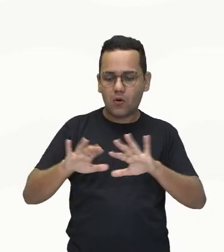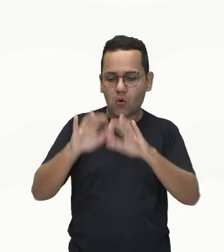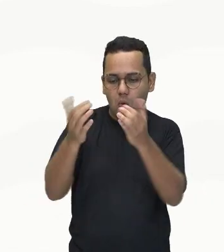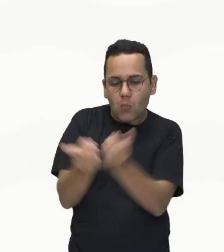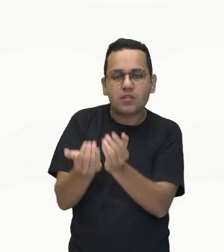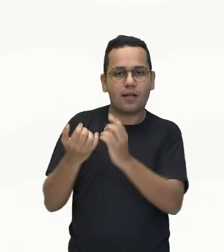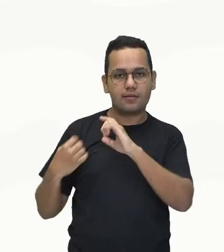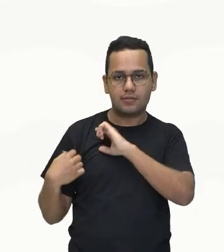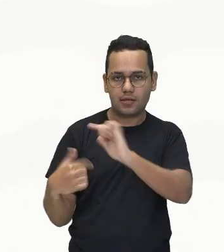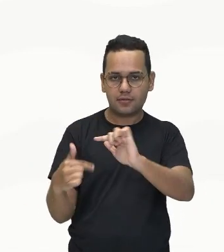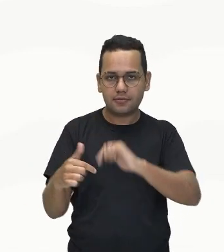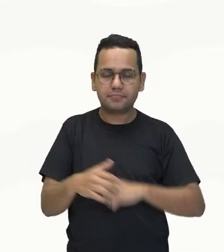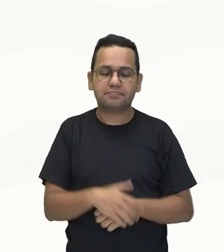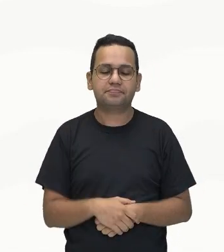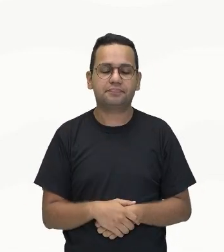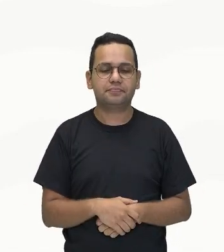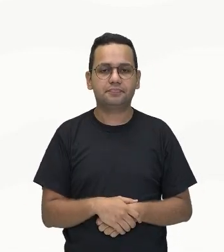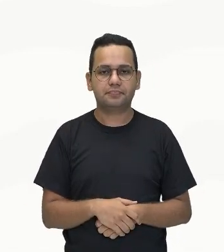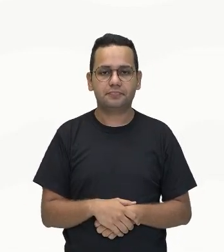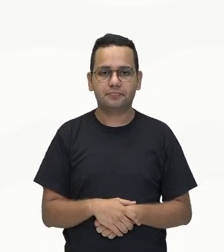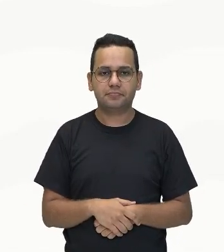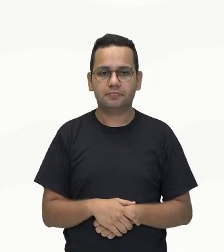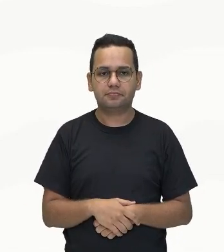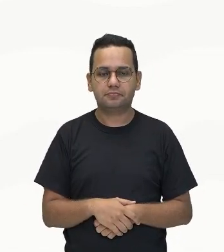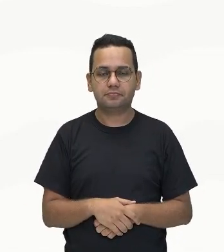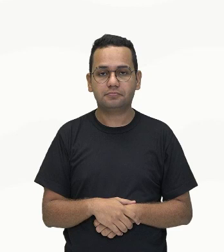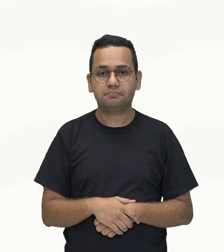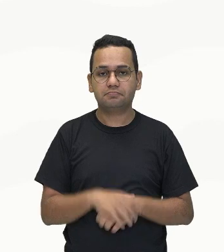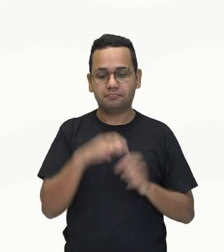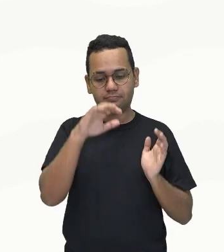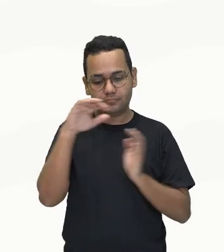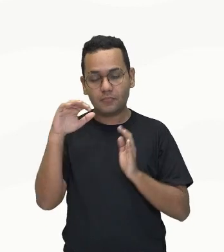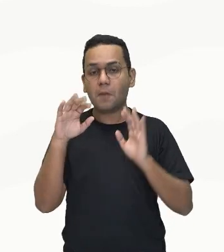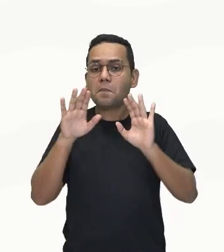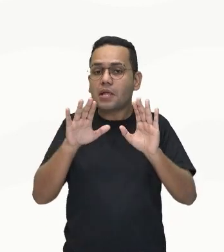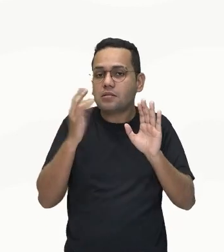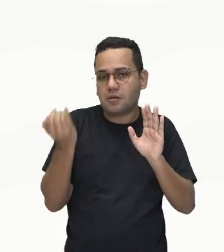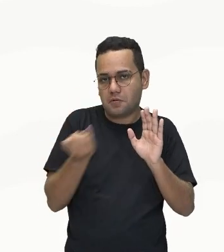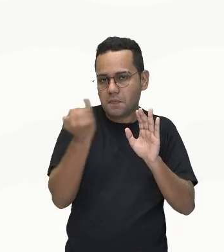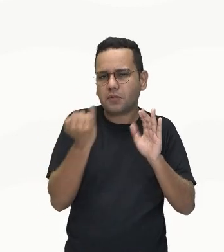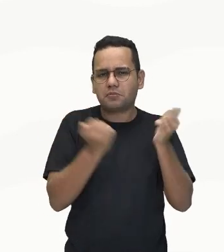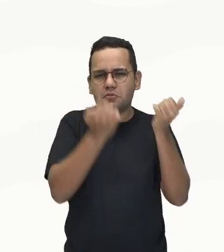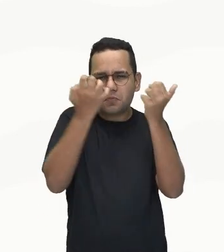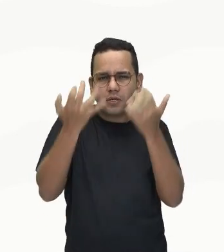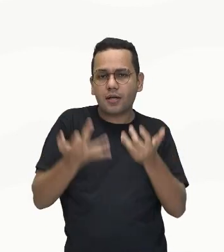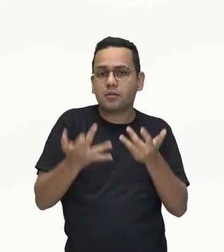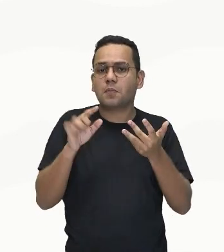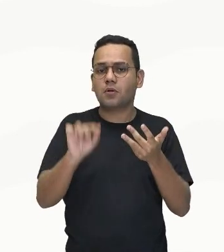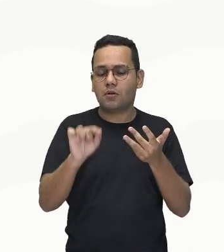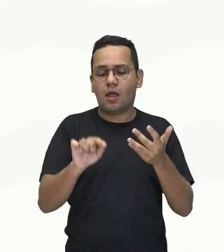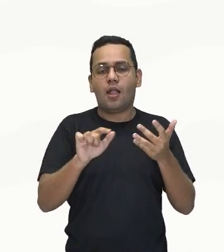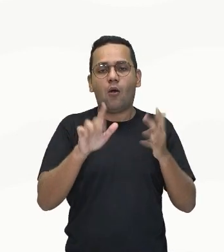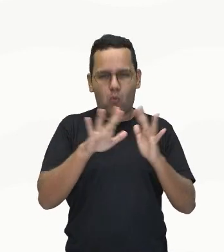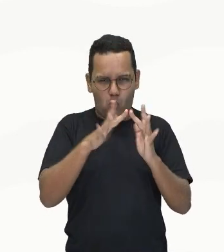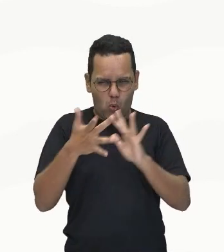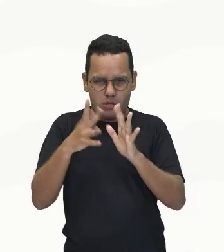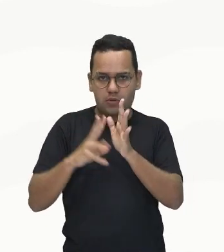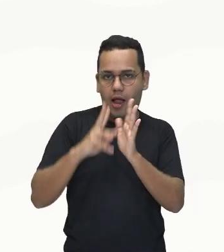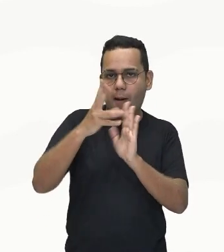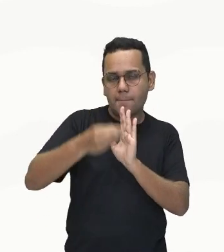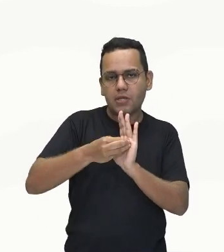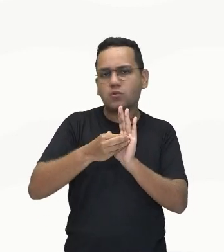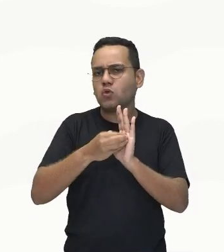comunidades tradicionais. E aí, professor, é importante a gente falar que quando nós estamos falando de Pan-Amazônia, não estamos falando